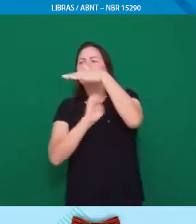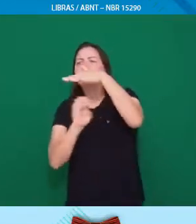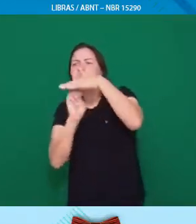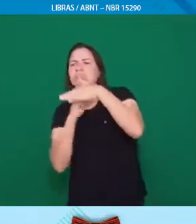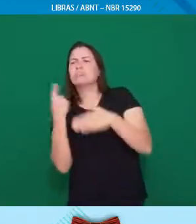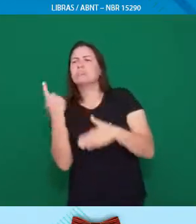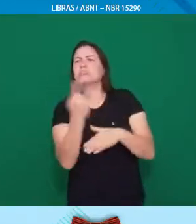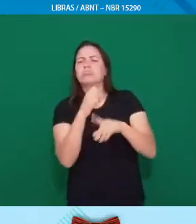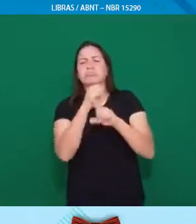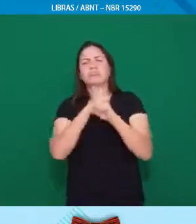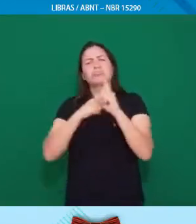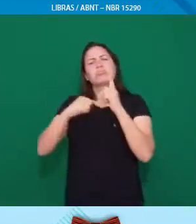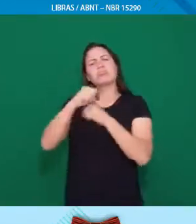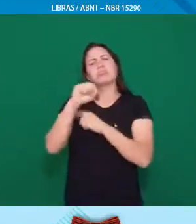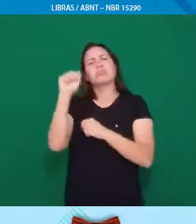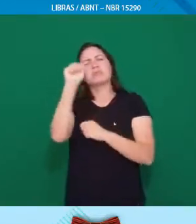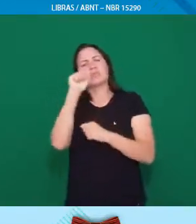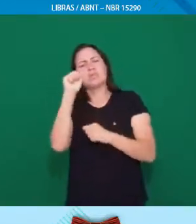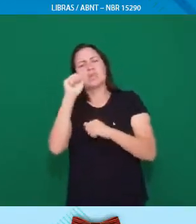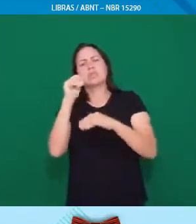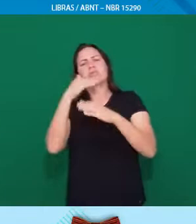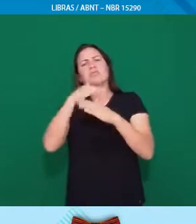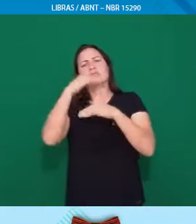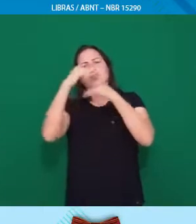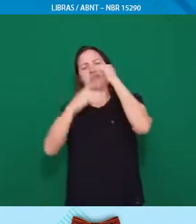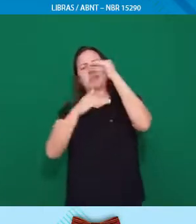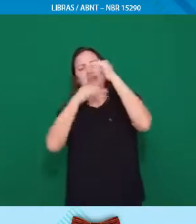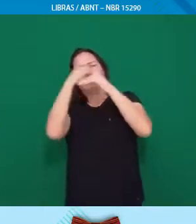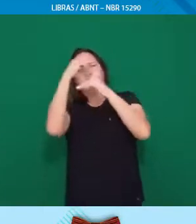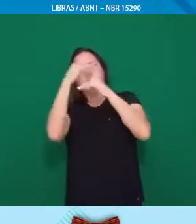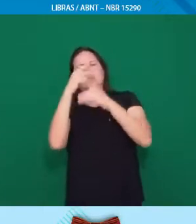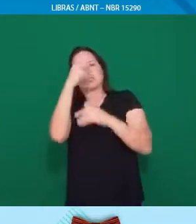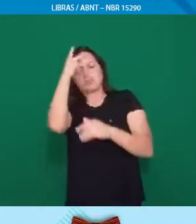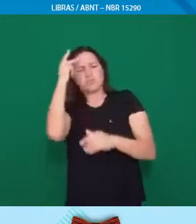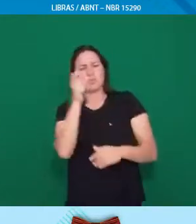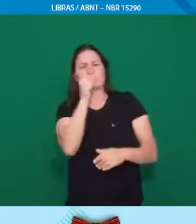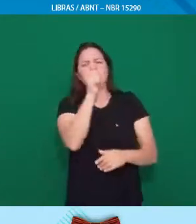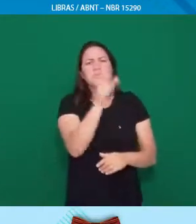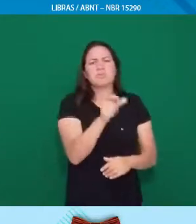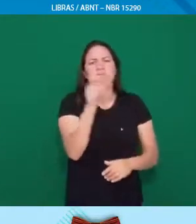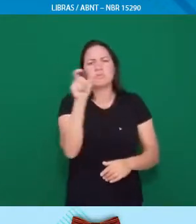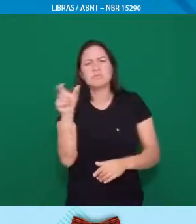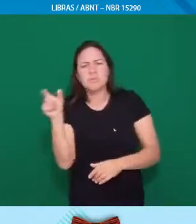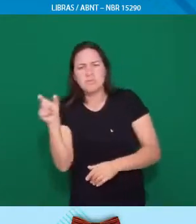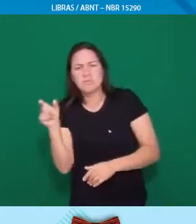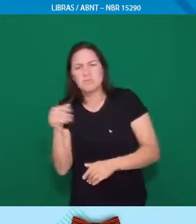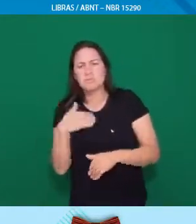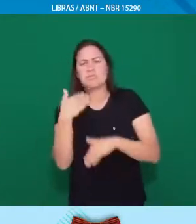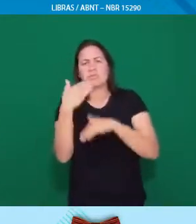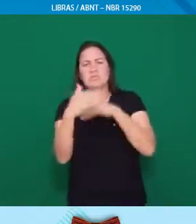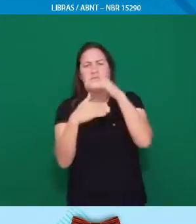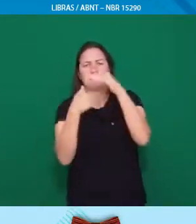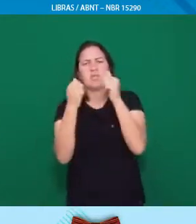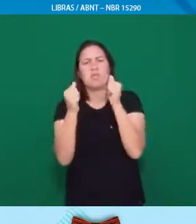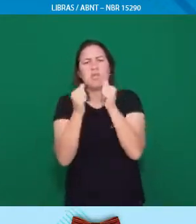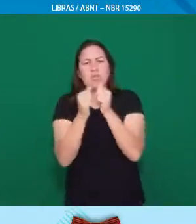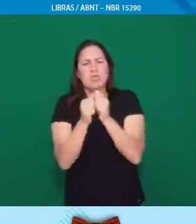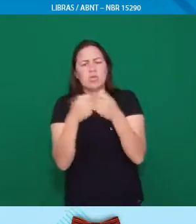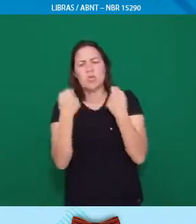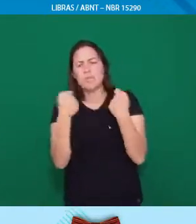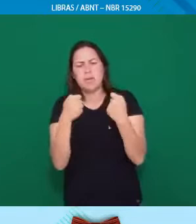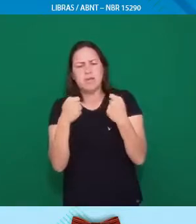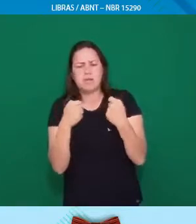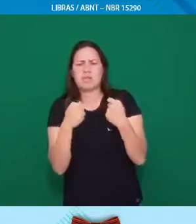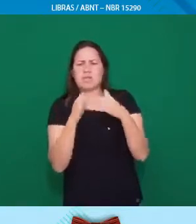fazer com que o nosso associado cresça junto conosco o produtor da cocan cresce junto kkk ele